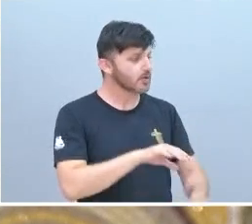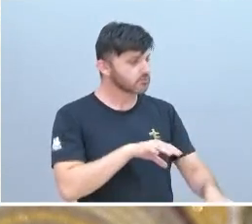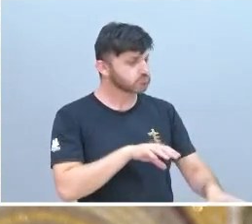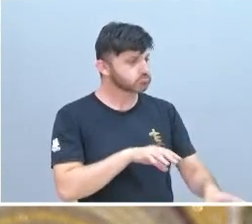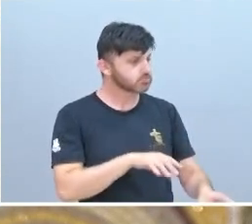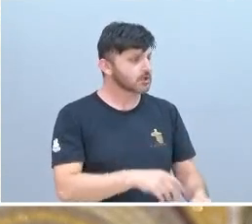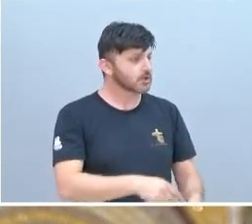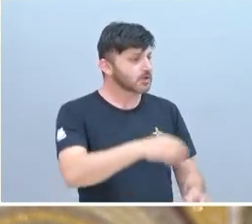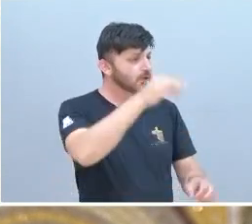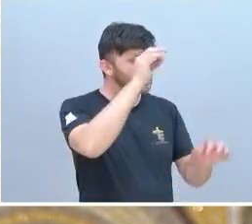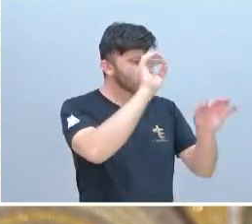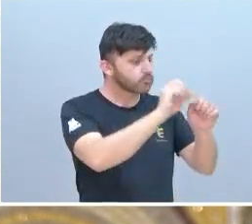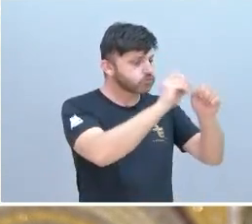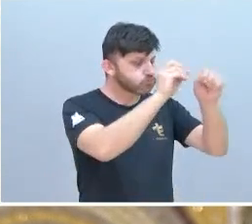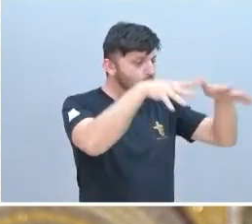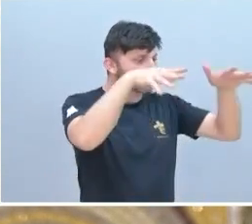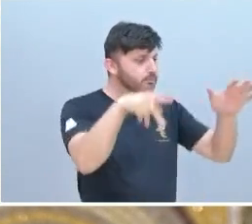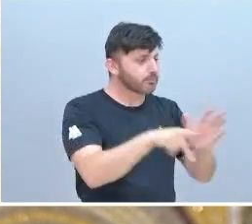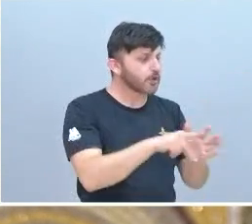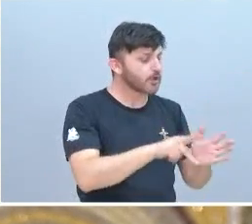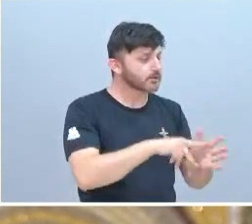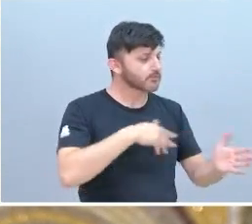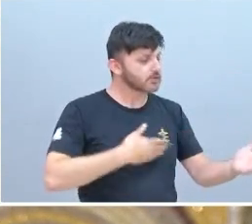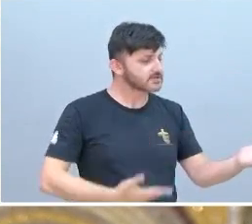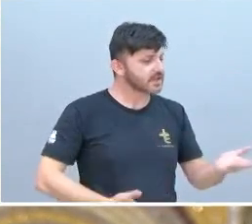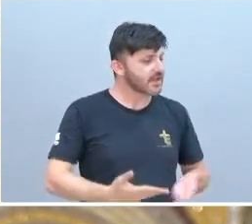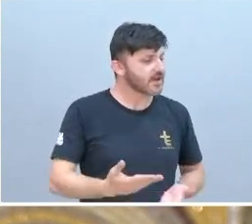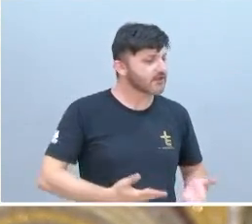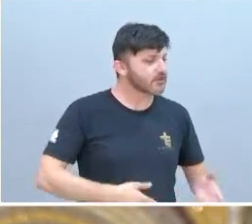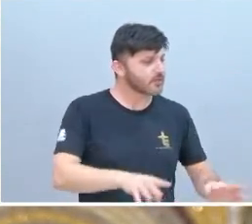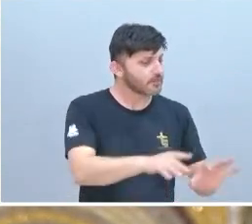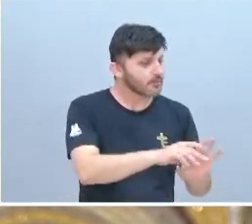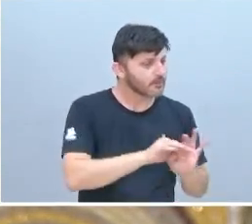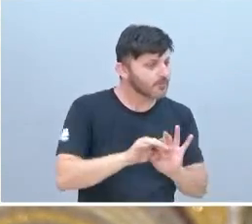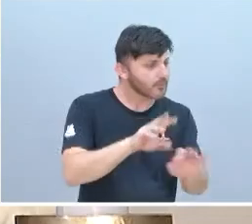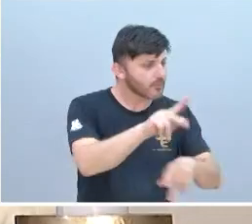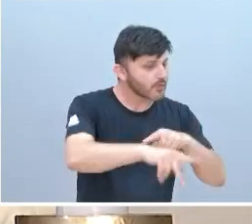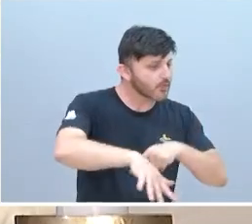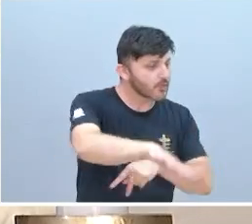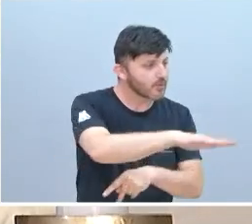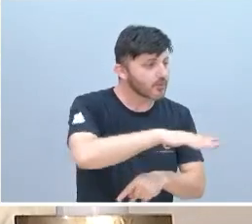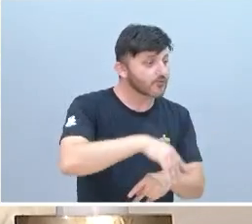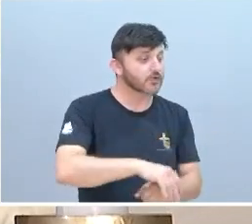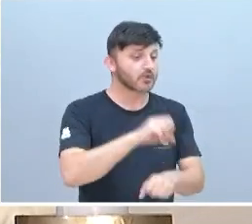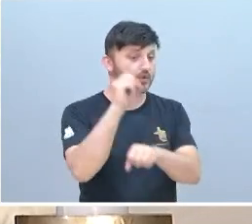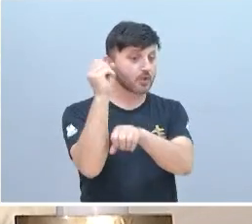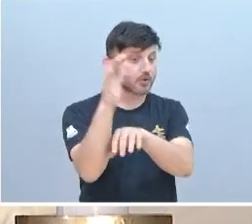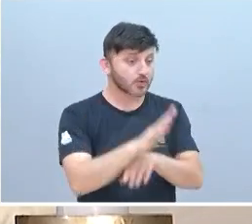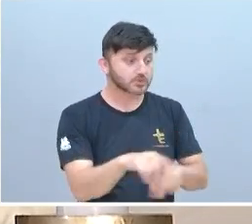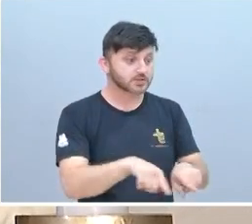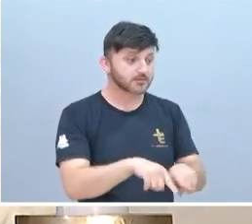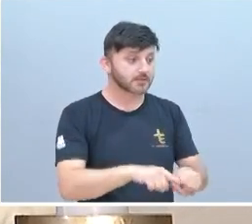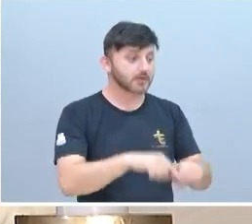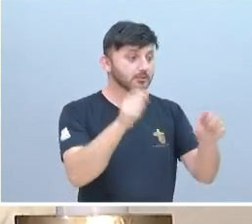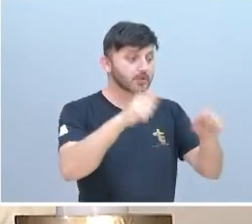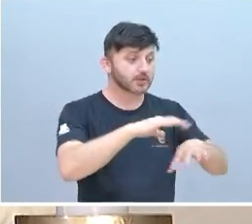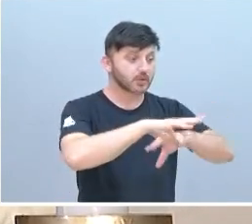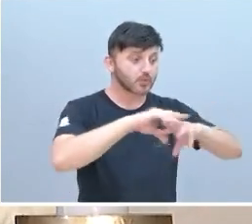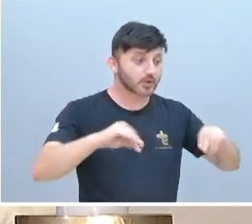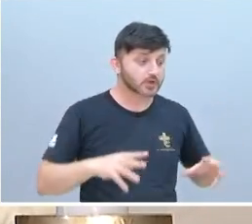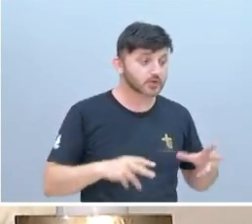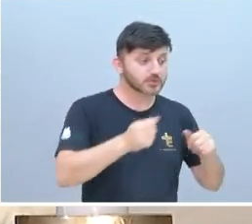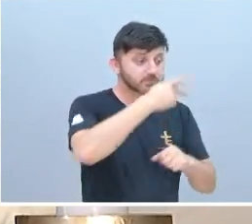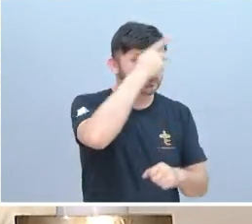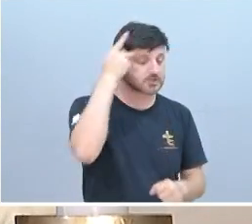e te constituí como cedro de aliança do povo, luz das nações, para abrires os olhos dos cegos, tirar